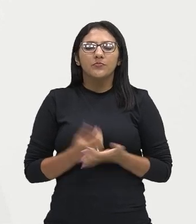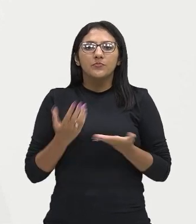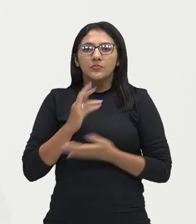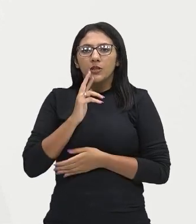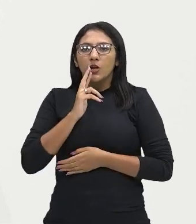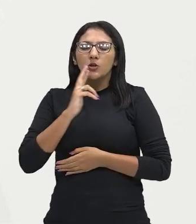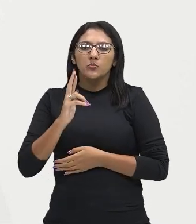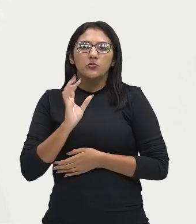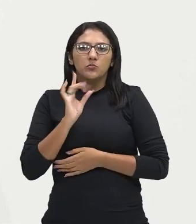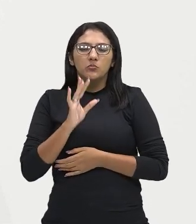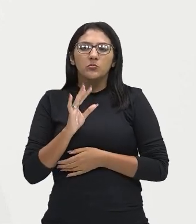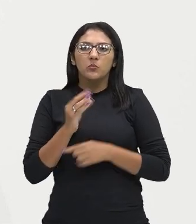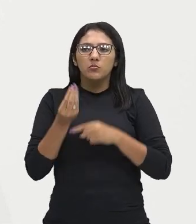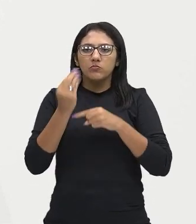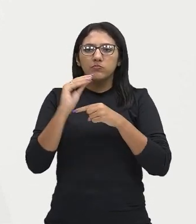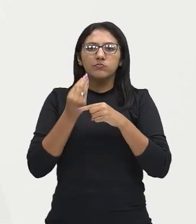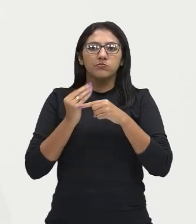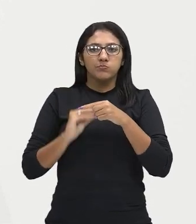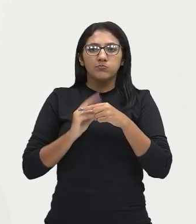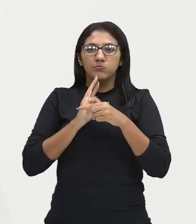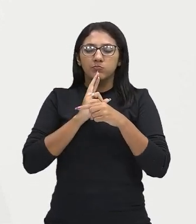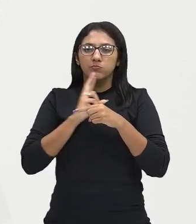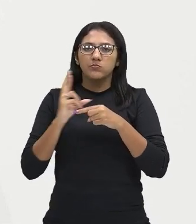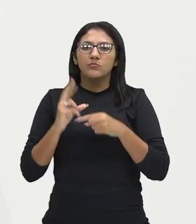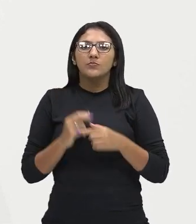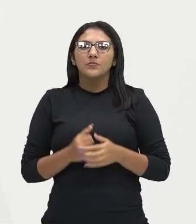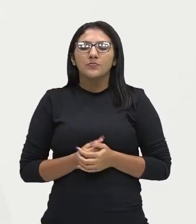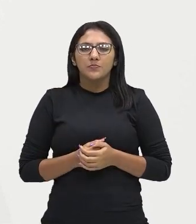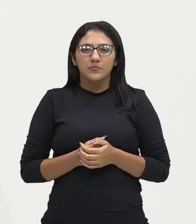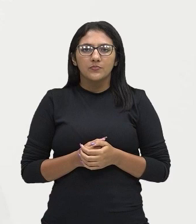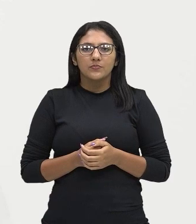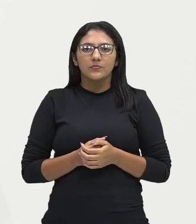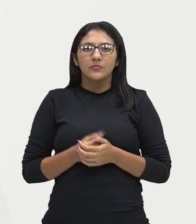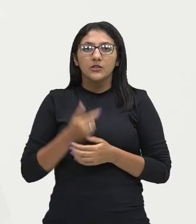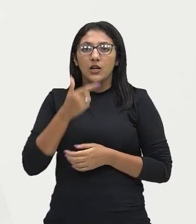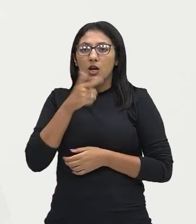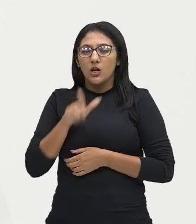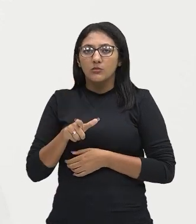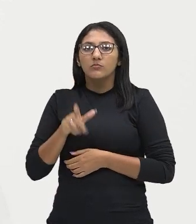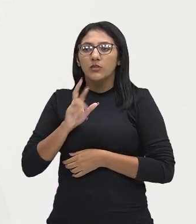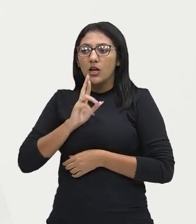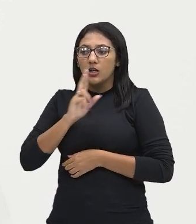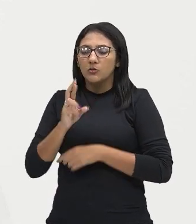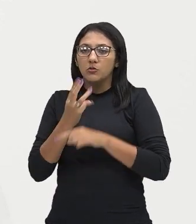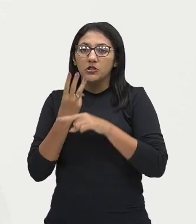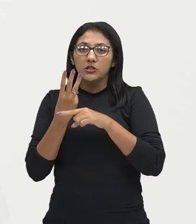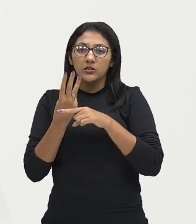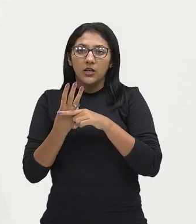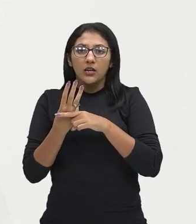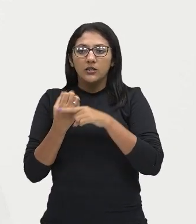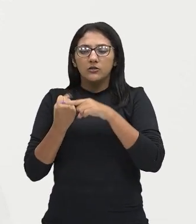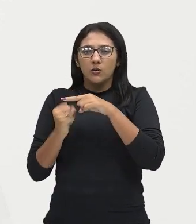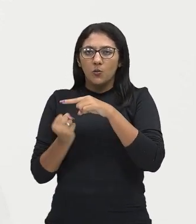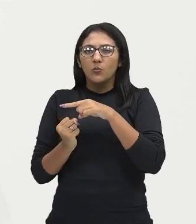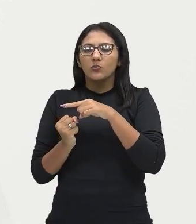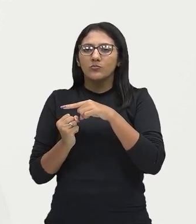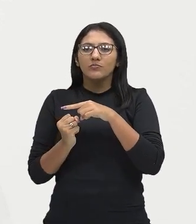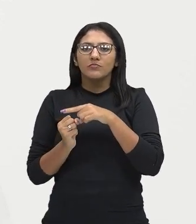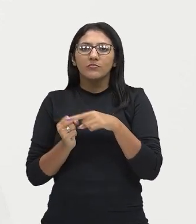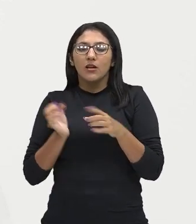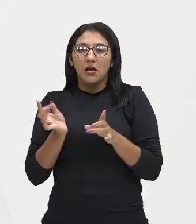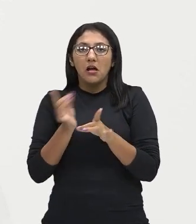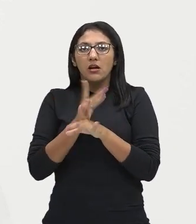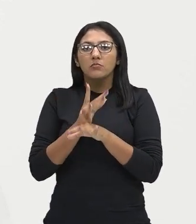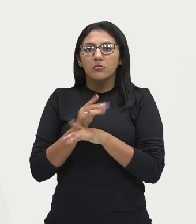só a gente recolocar a nossa resposta, ó. 1 vezes 3 é 3 e 4 vezes 2 é 8. Fechou aí